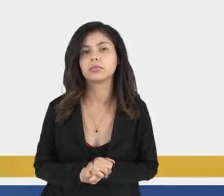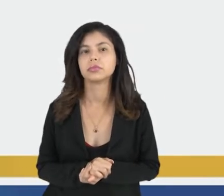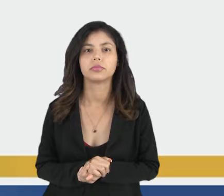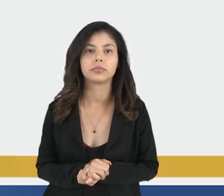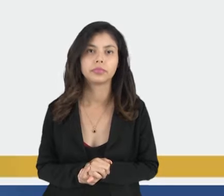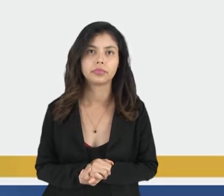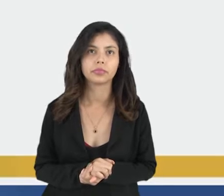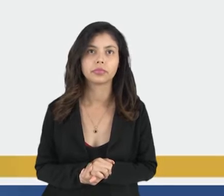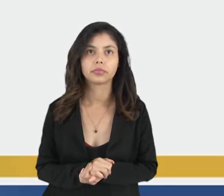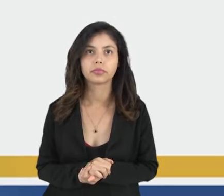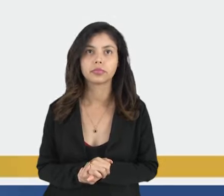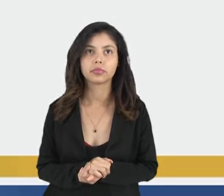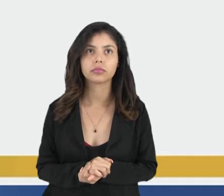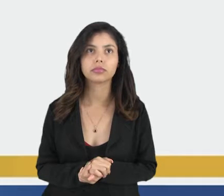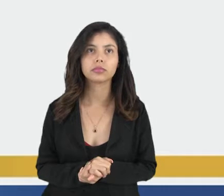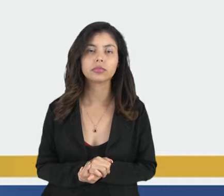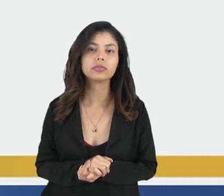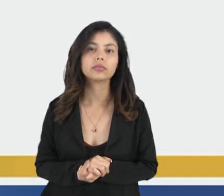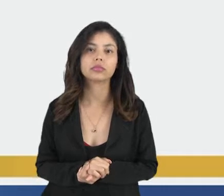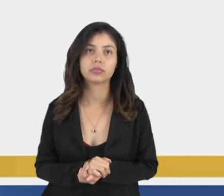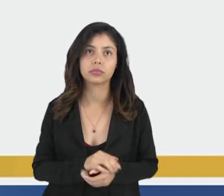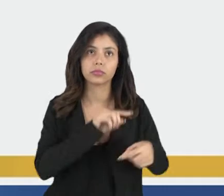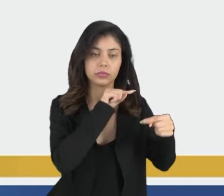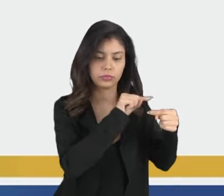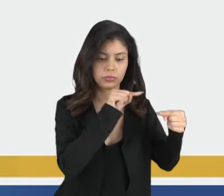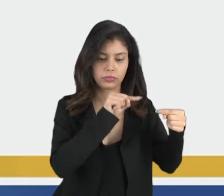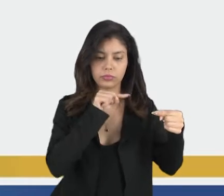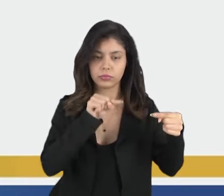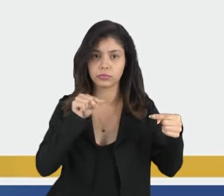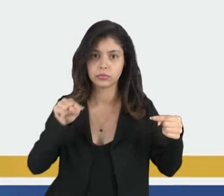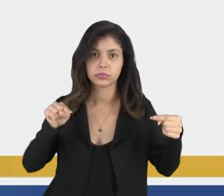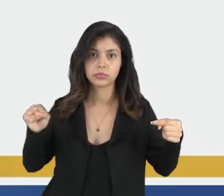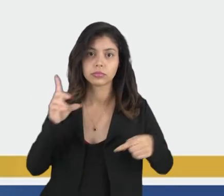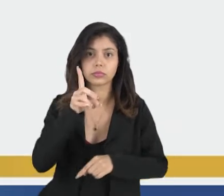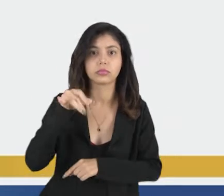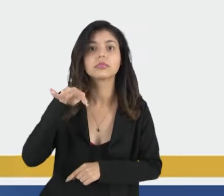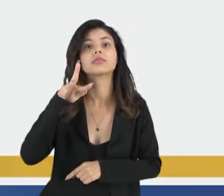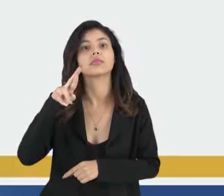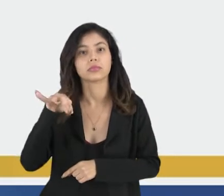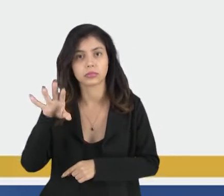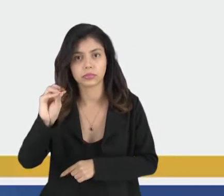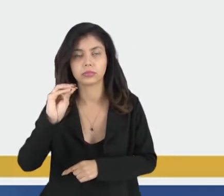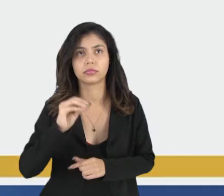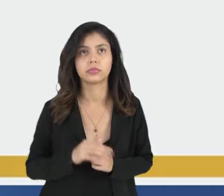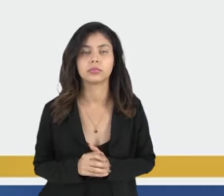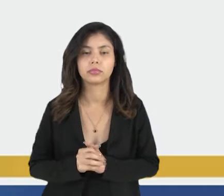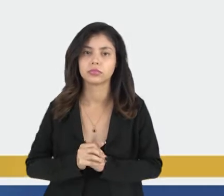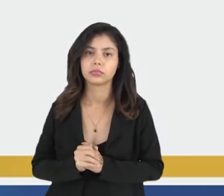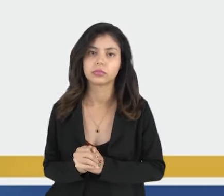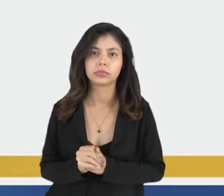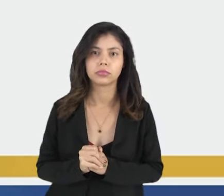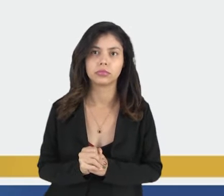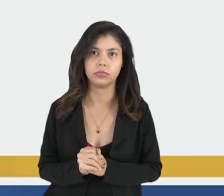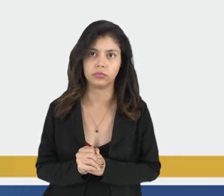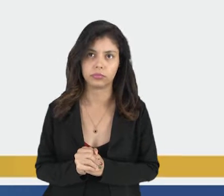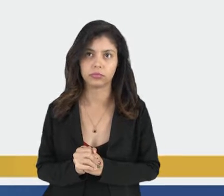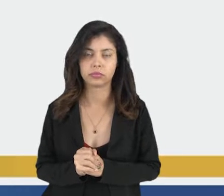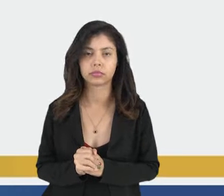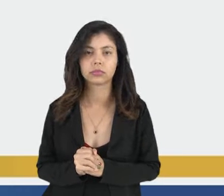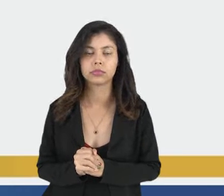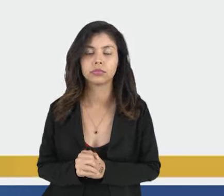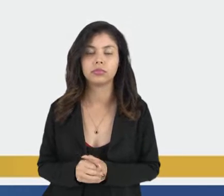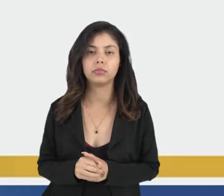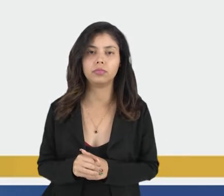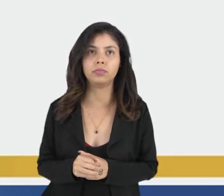circunferência. Essa linha tracejada é o diâmetro, tá? A linha tracejada é o diâmetro, é